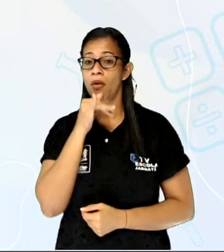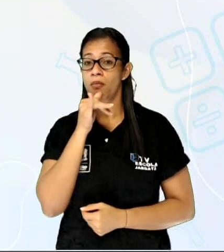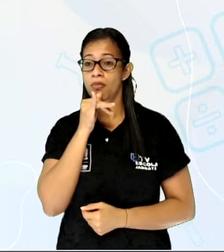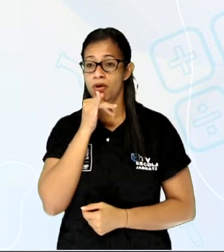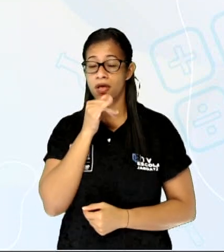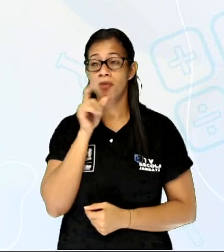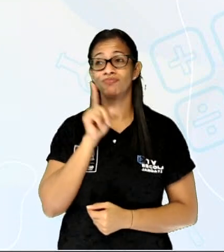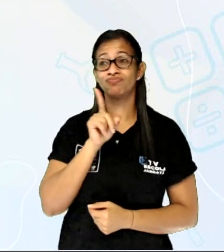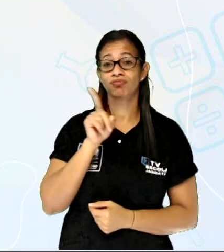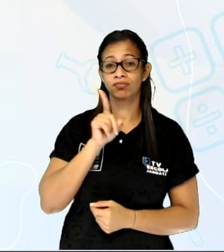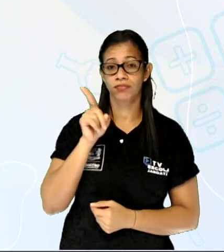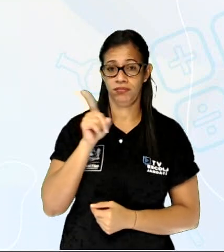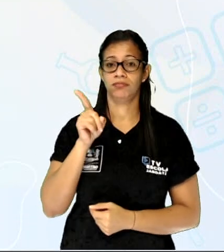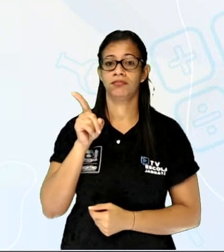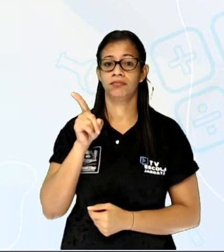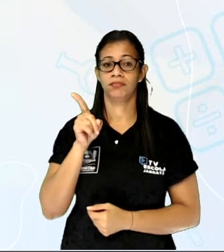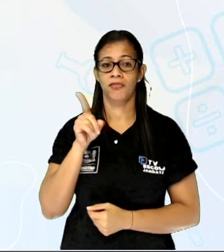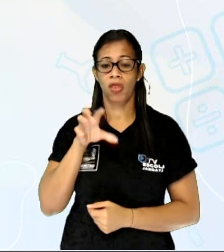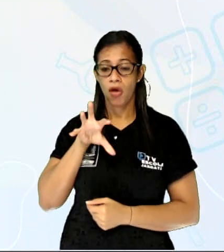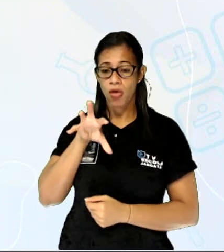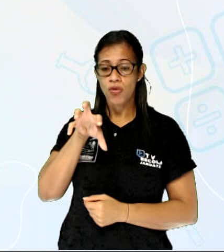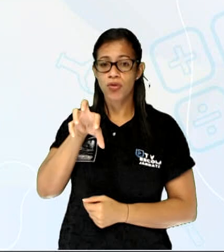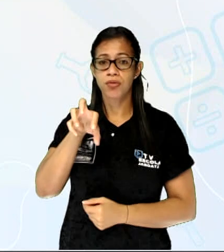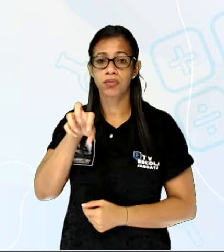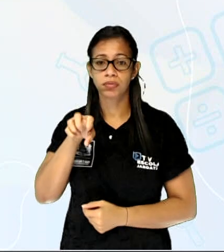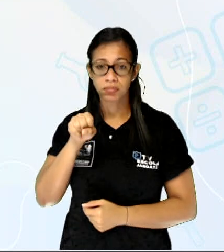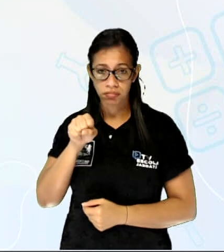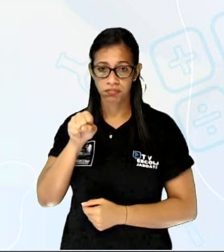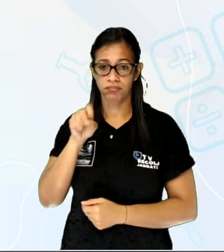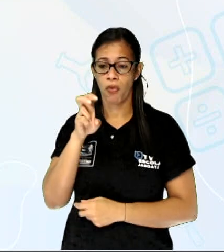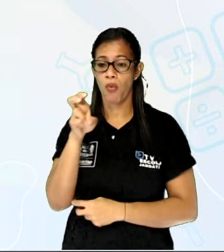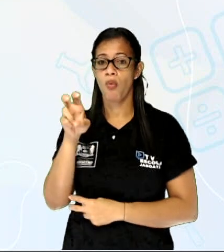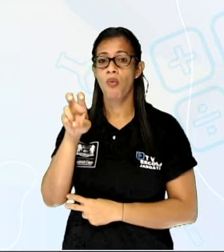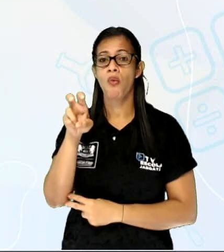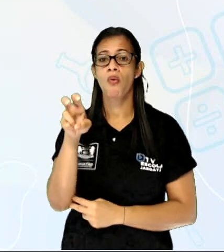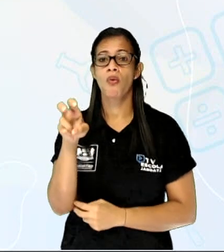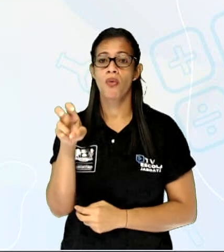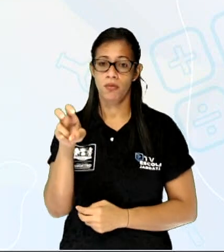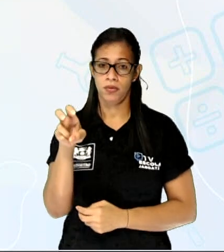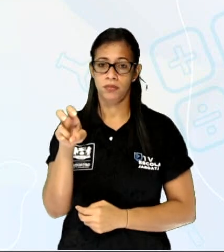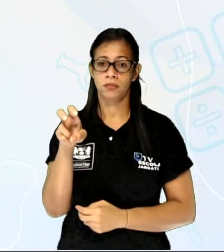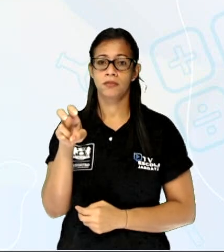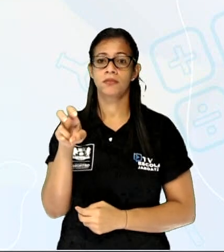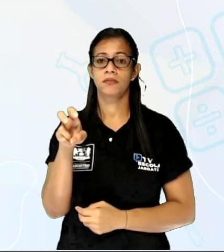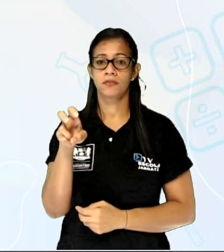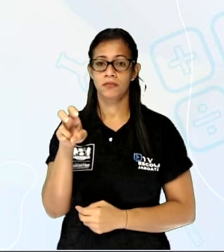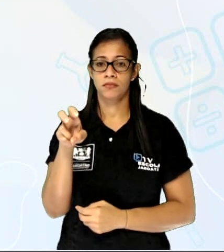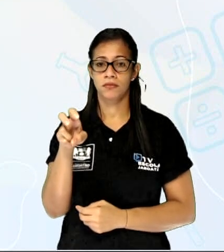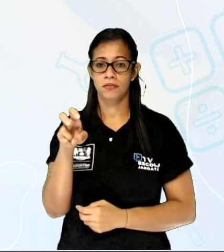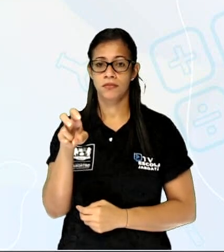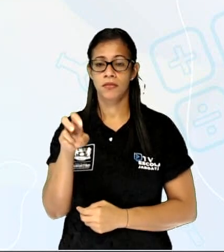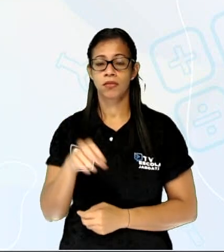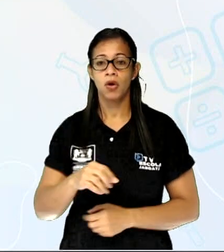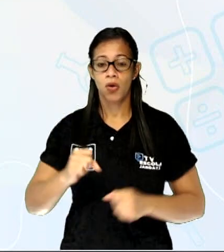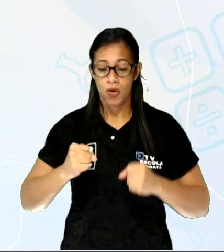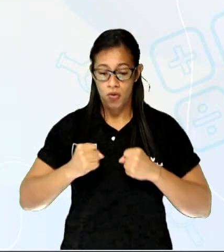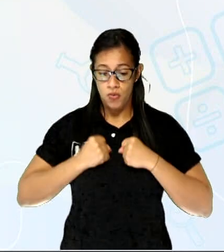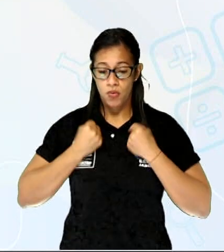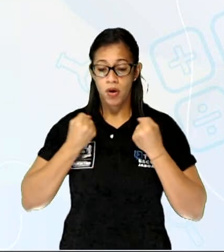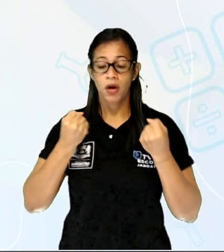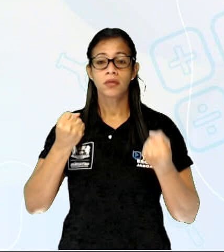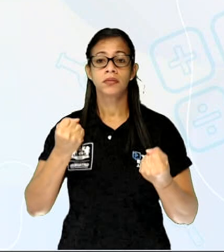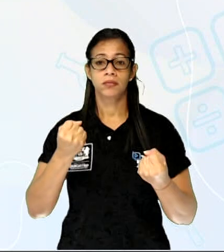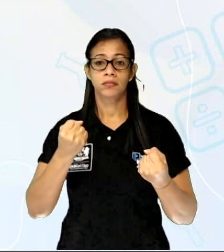quanto seus 2 filhos, por uma vingança de uma deusa, que manda essa serpente para matar ele e os